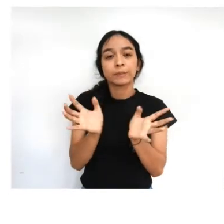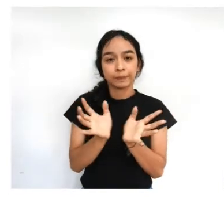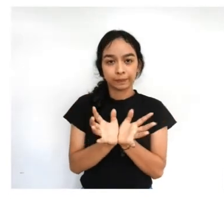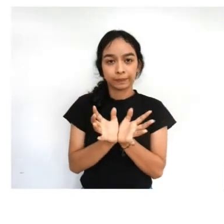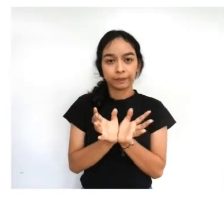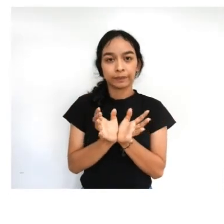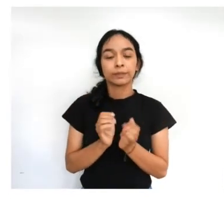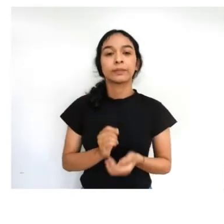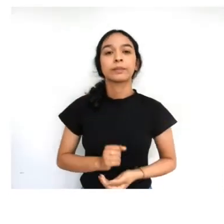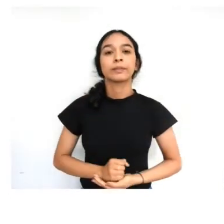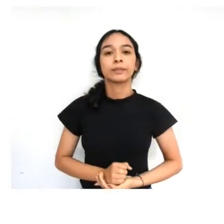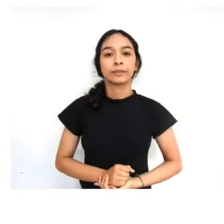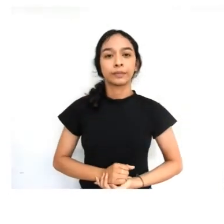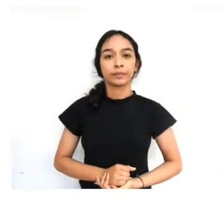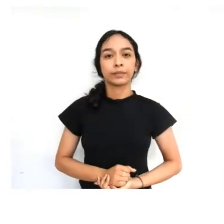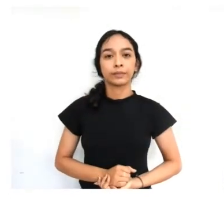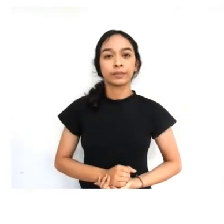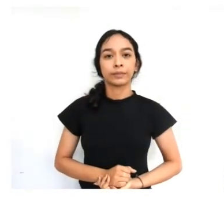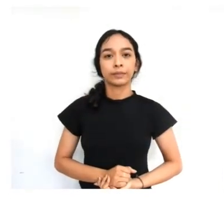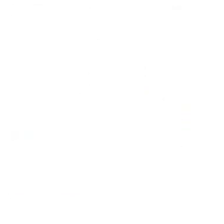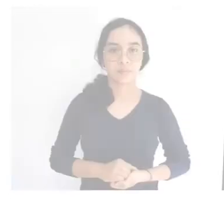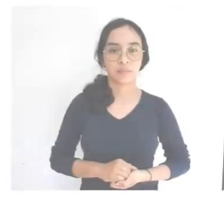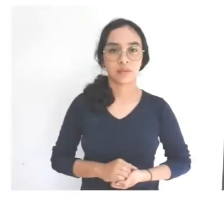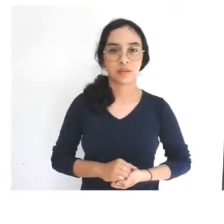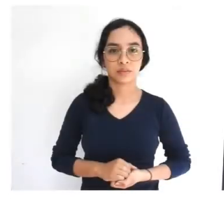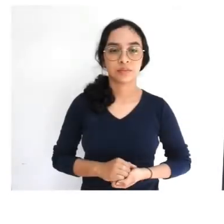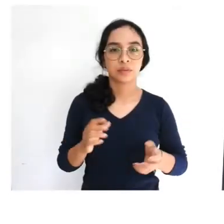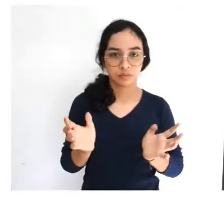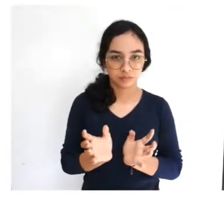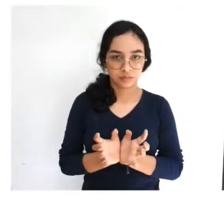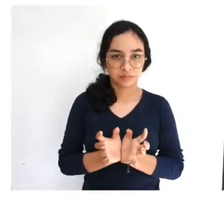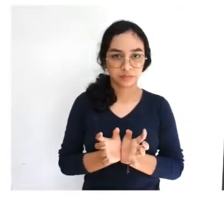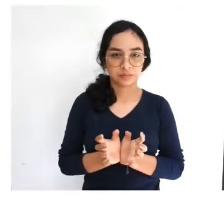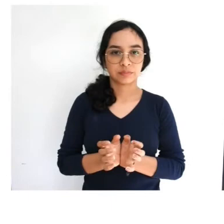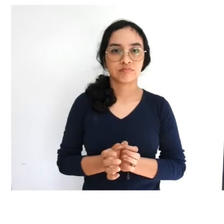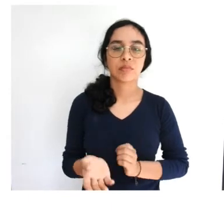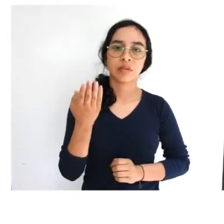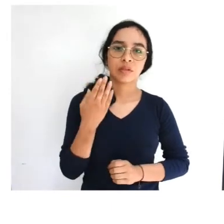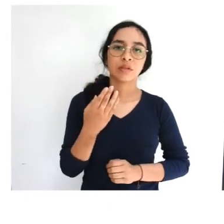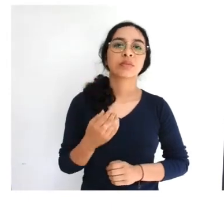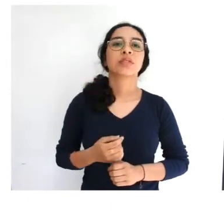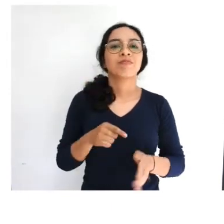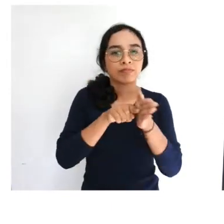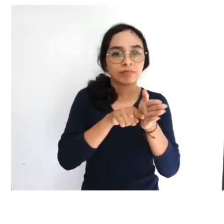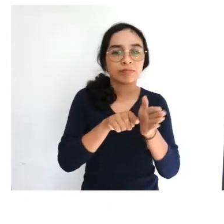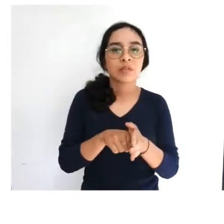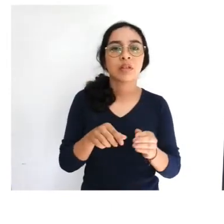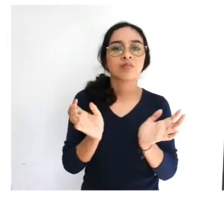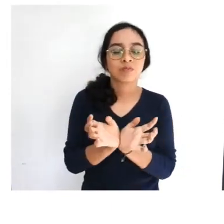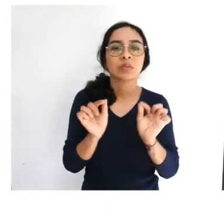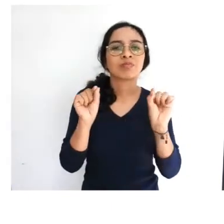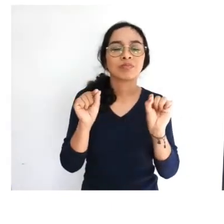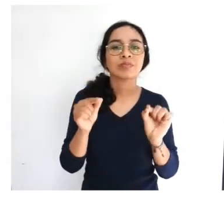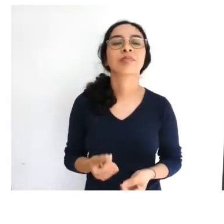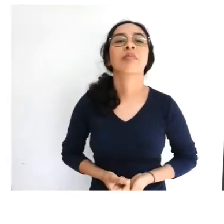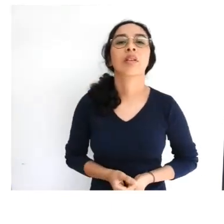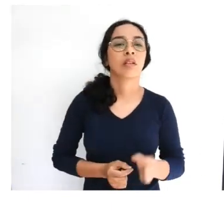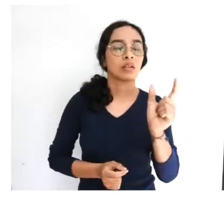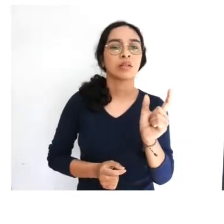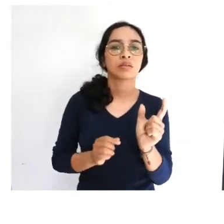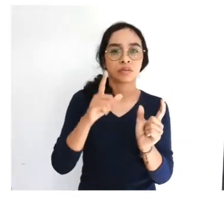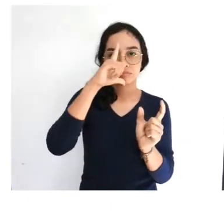são chamadas desinências de caso. Vamos analisar o que é o caso. Toda